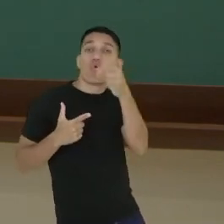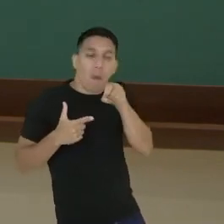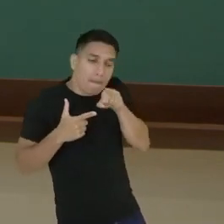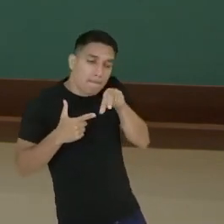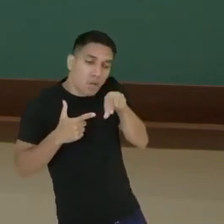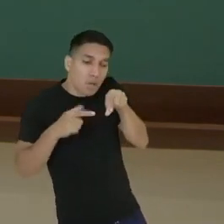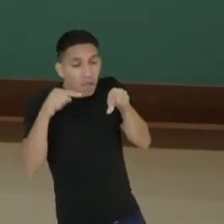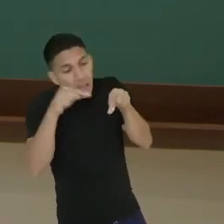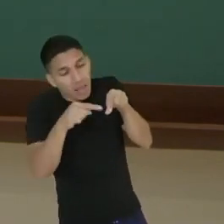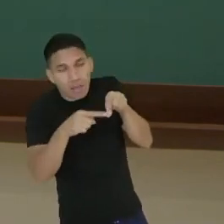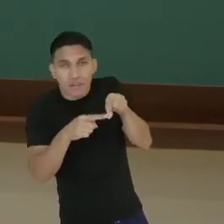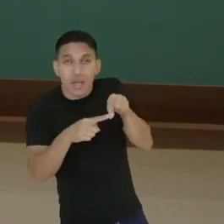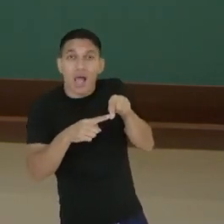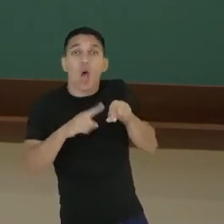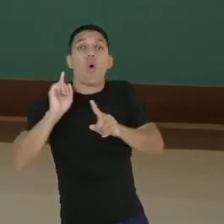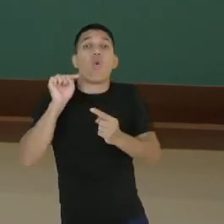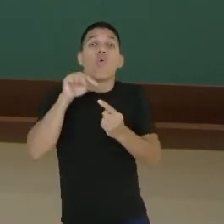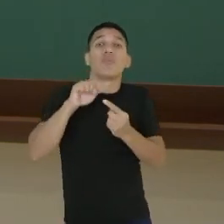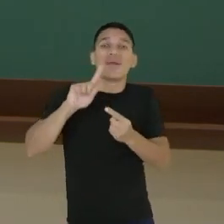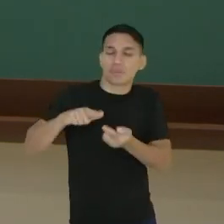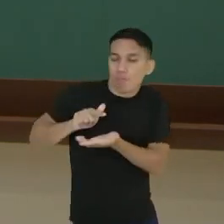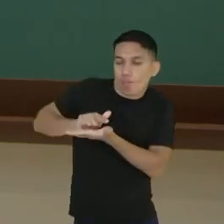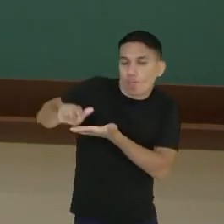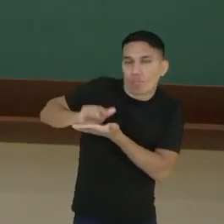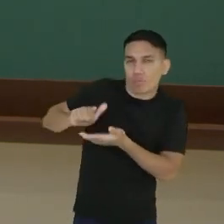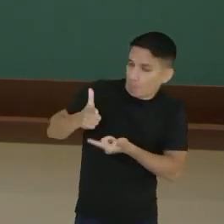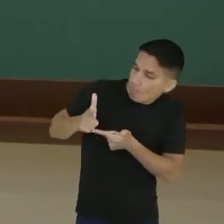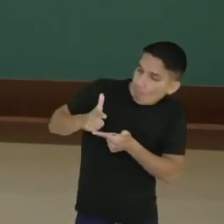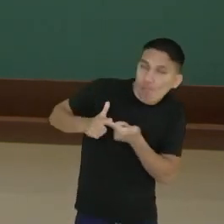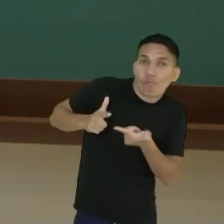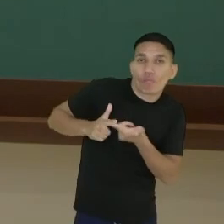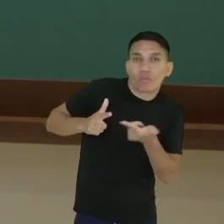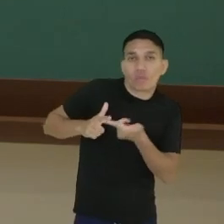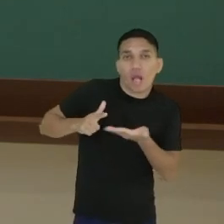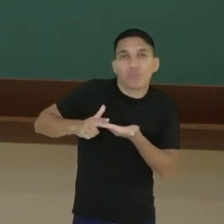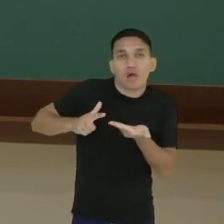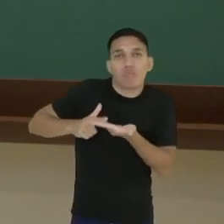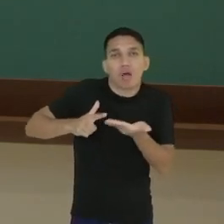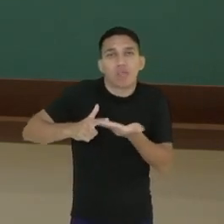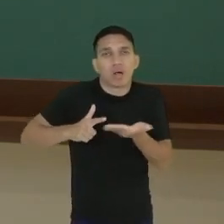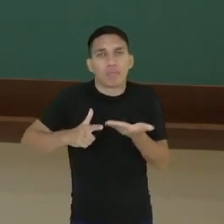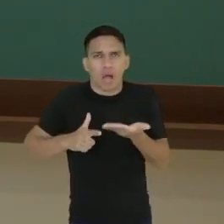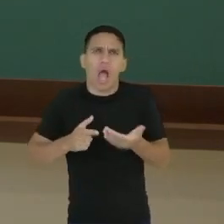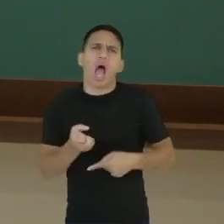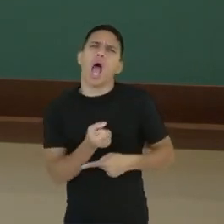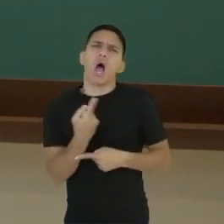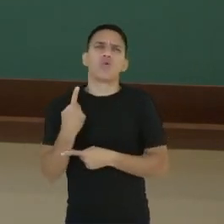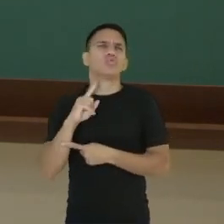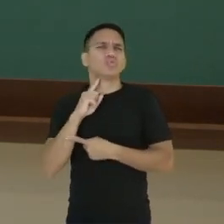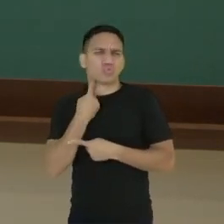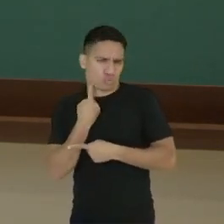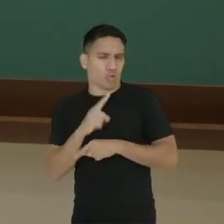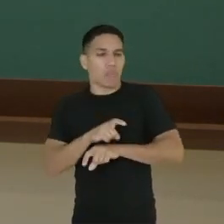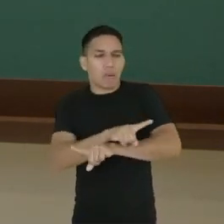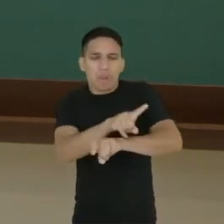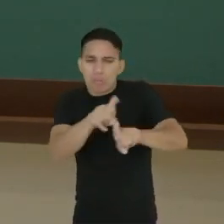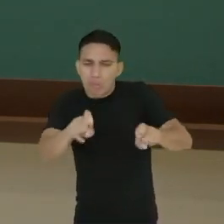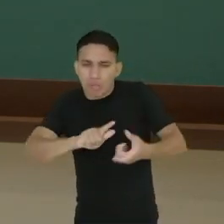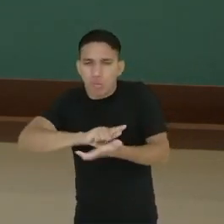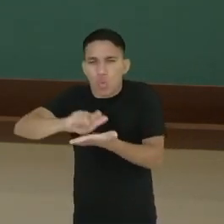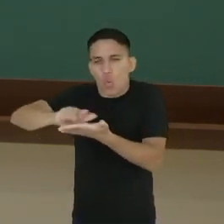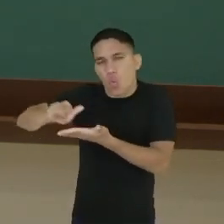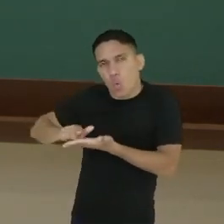sai para limpar esse canal do pênis, né? Ele mata algumas bactérias, né? Alguma coisa que ele tem, então